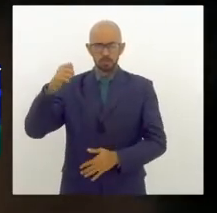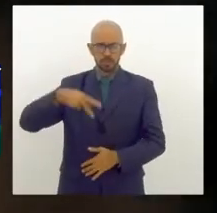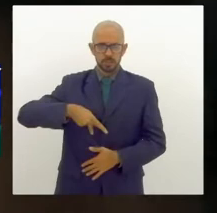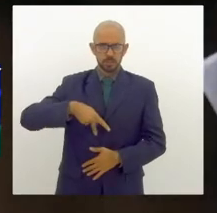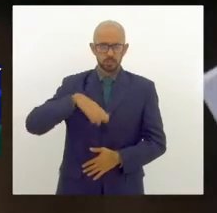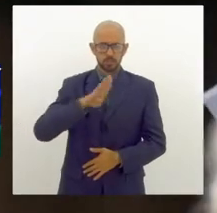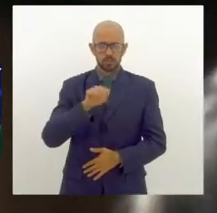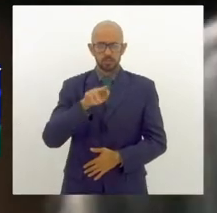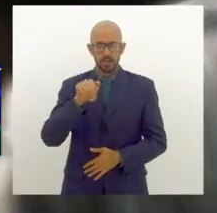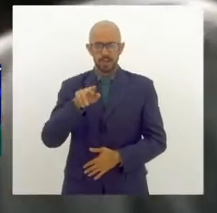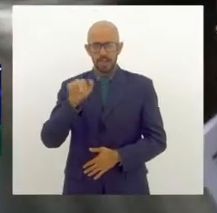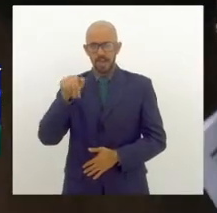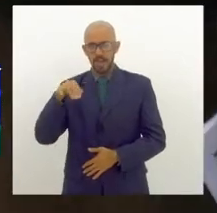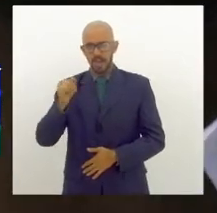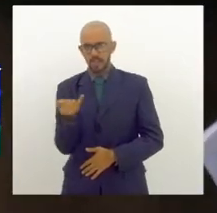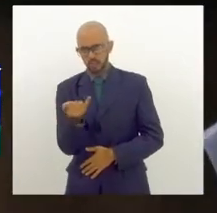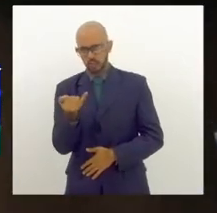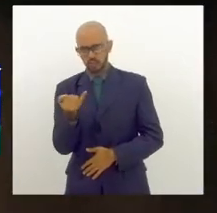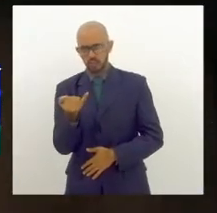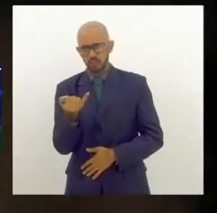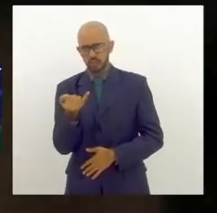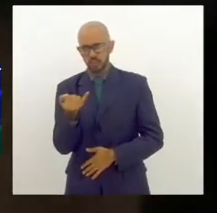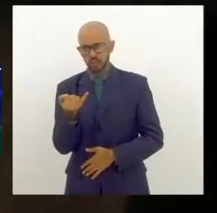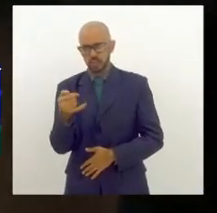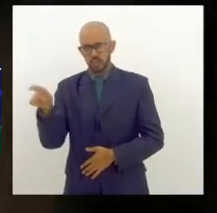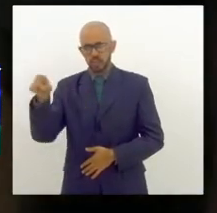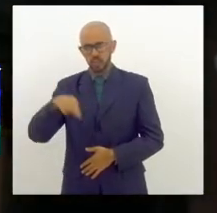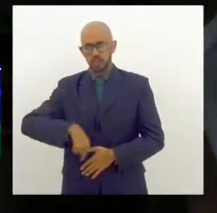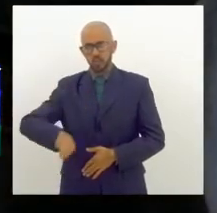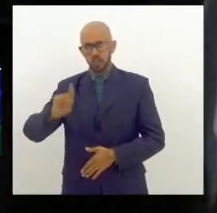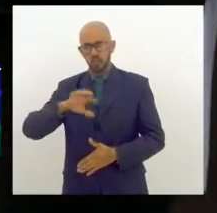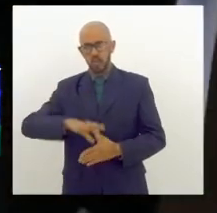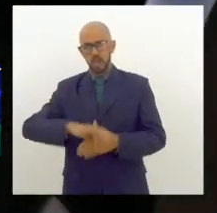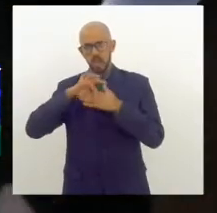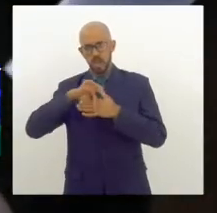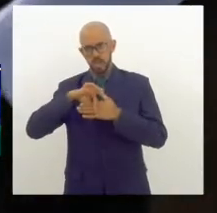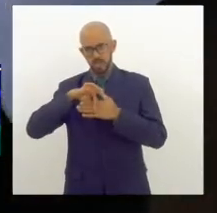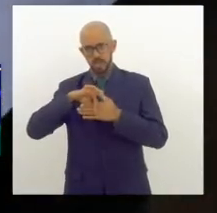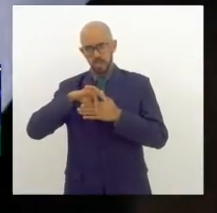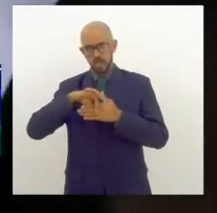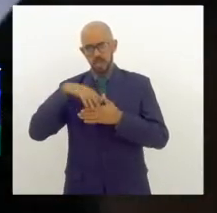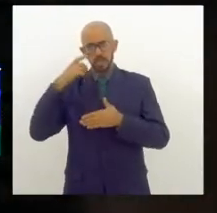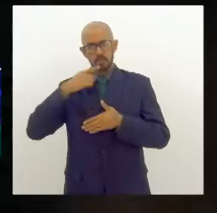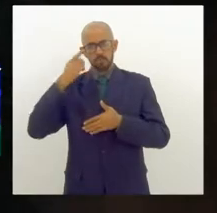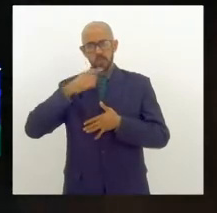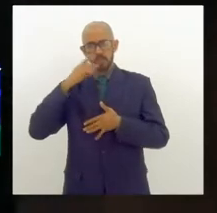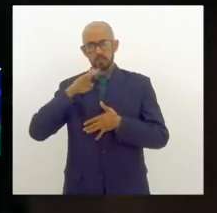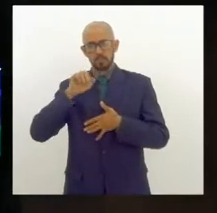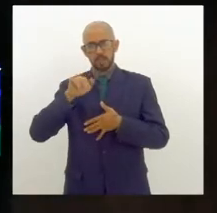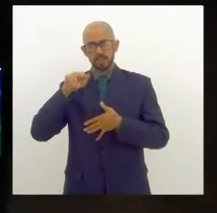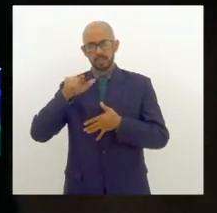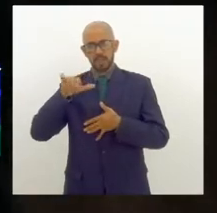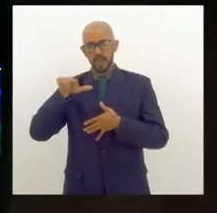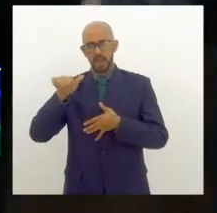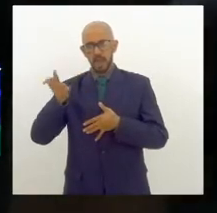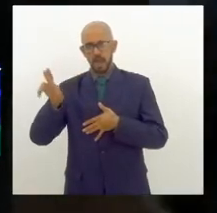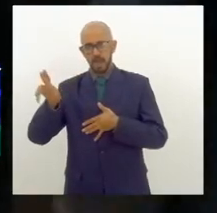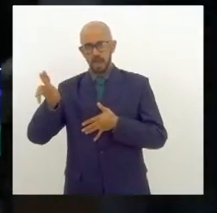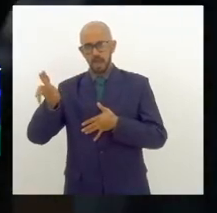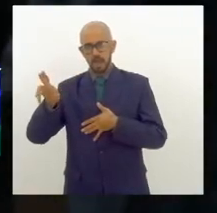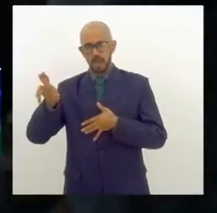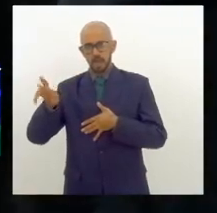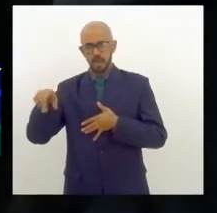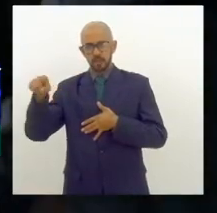Banerje, lembra? Que o líder do governo, deputado Bacelar, se reunisse comigo, com